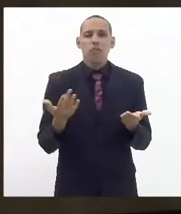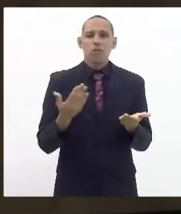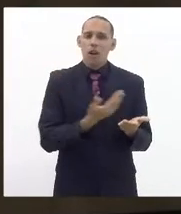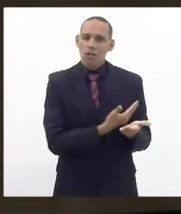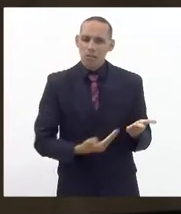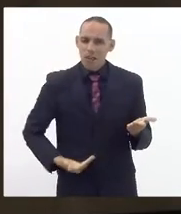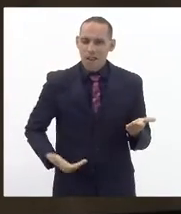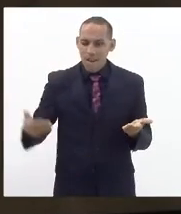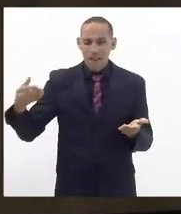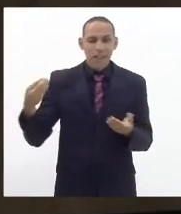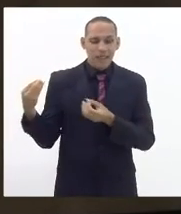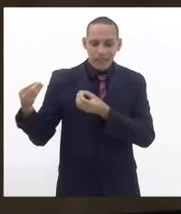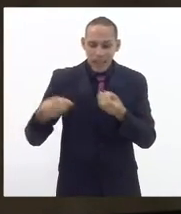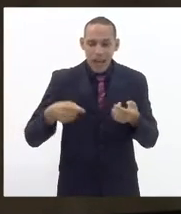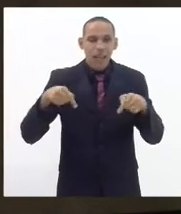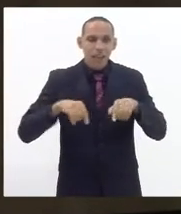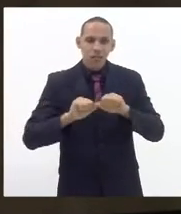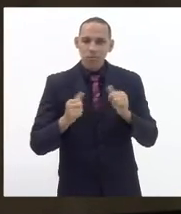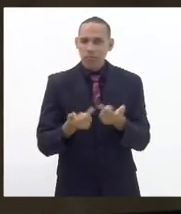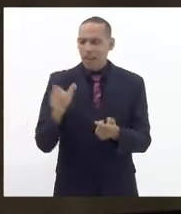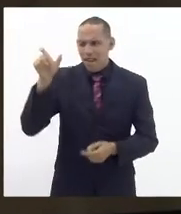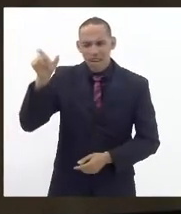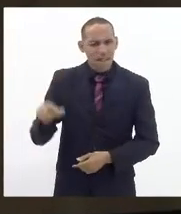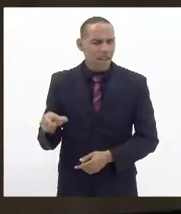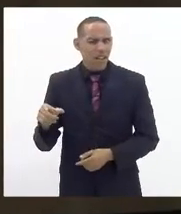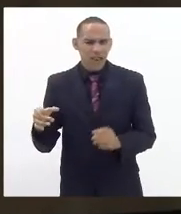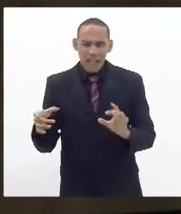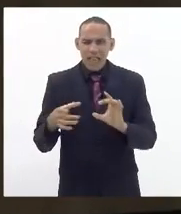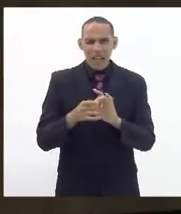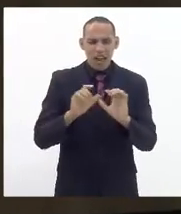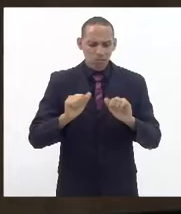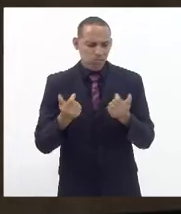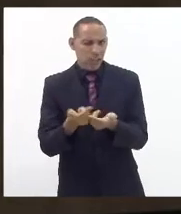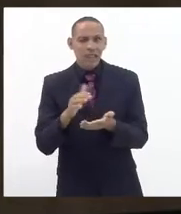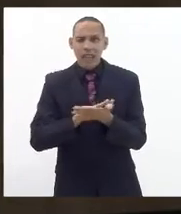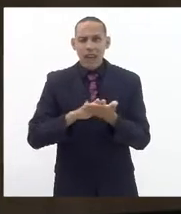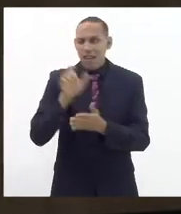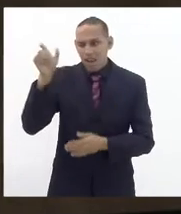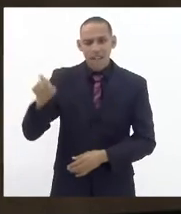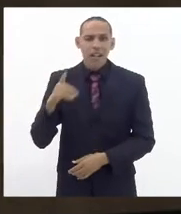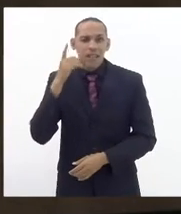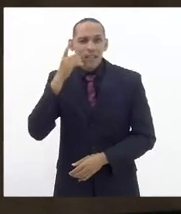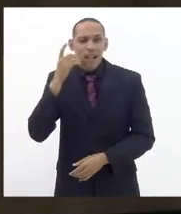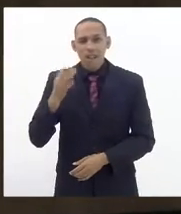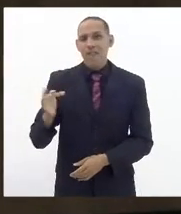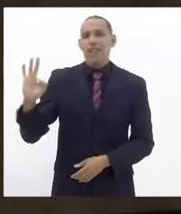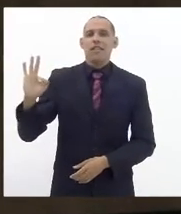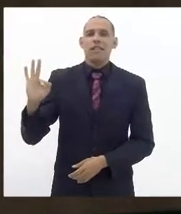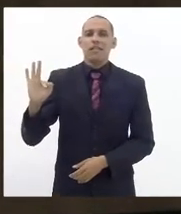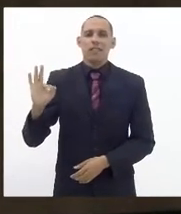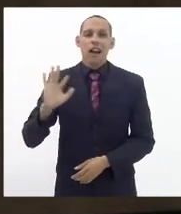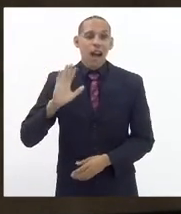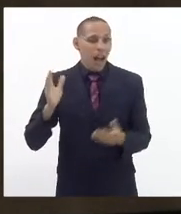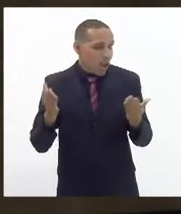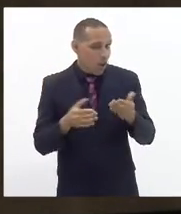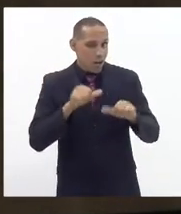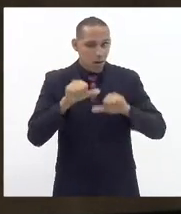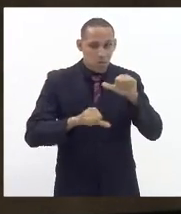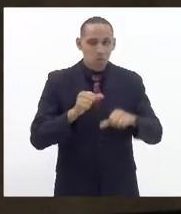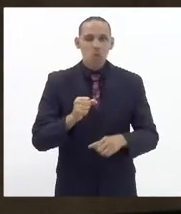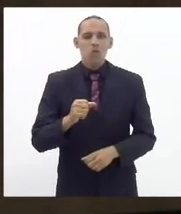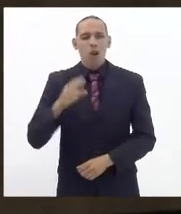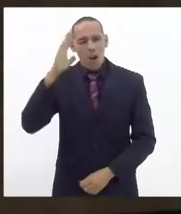Legislativa, sendo um deputado federal, ele não tem relação nenhuma com a Assembleia Legislativa. Agora, com a mudança do comando da Polícia